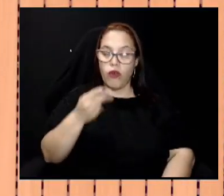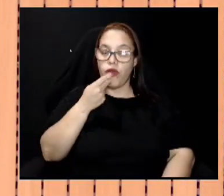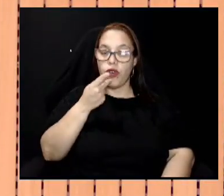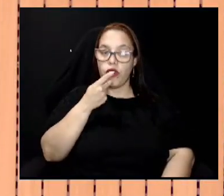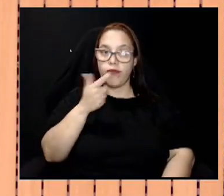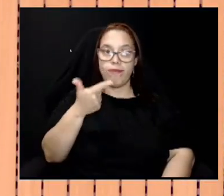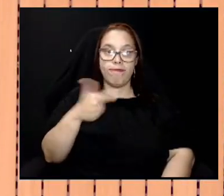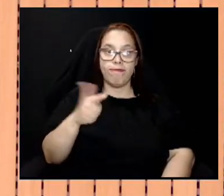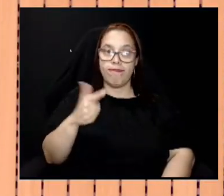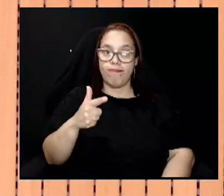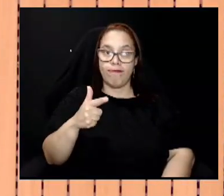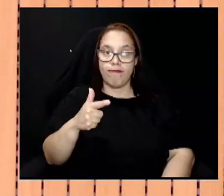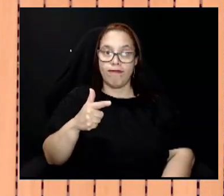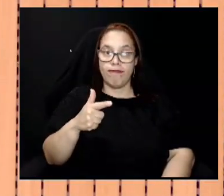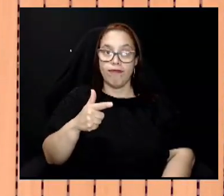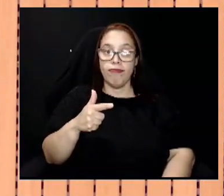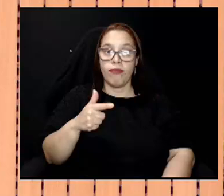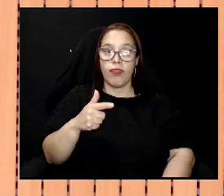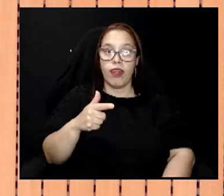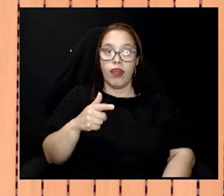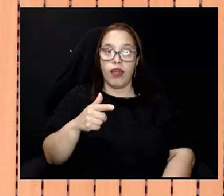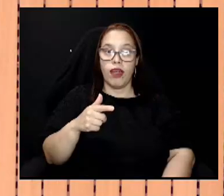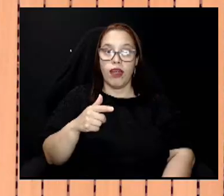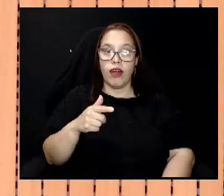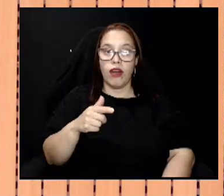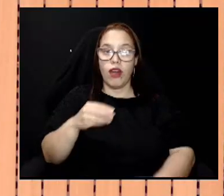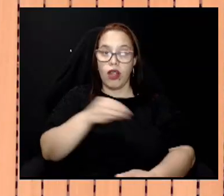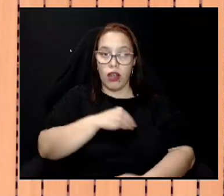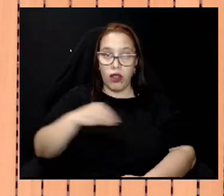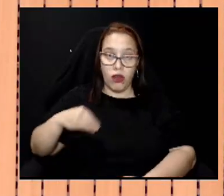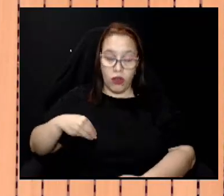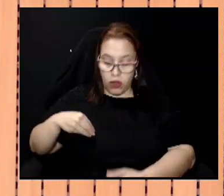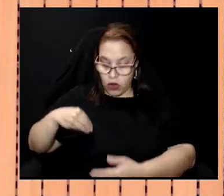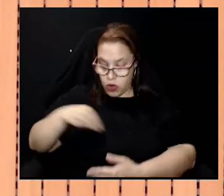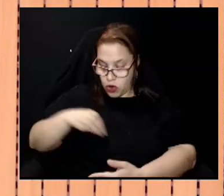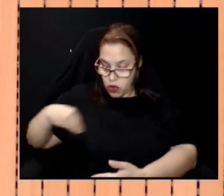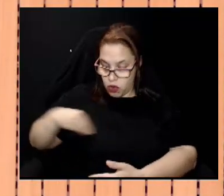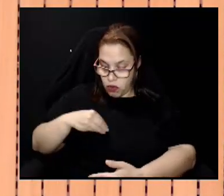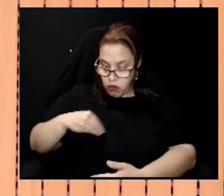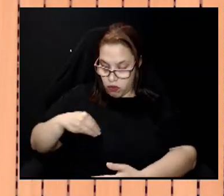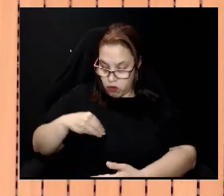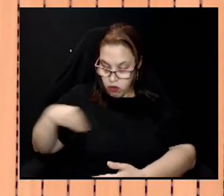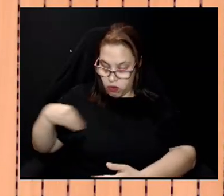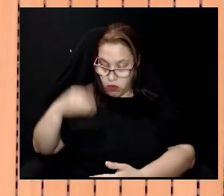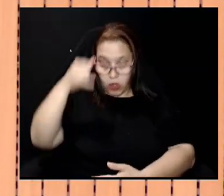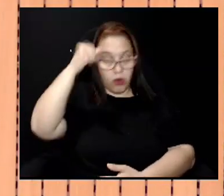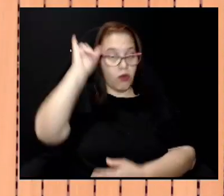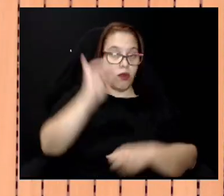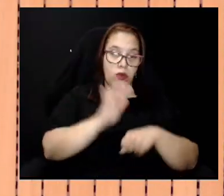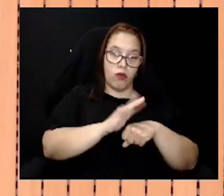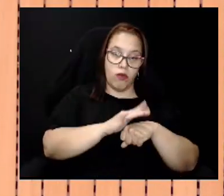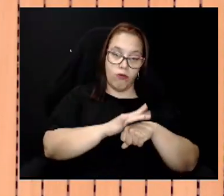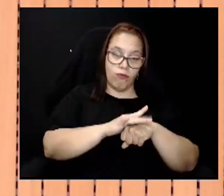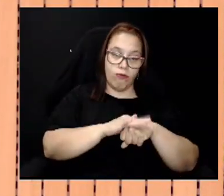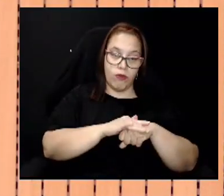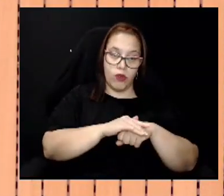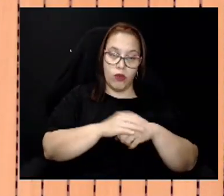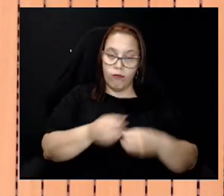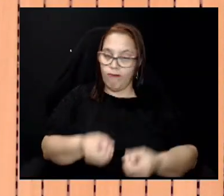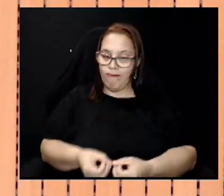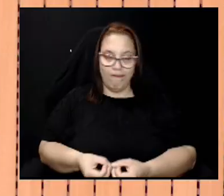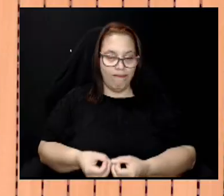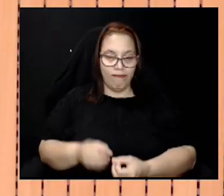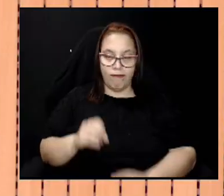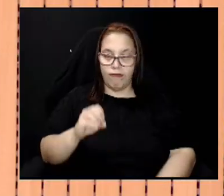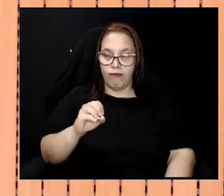screening para o ovário. Screening é aquele exame como a mamografia, o exame que a gente faz para prevenir uma doença. No caso do câncer de ovário, já se